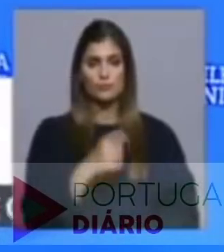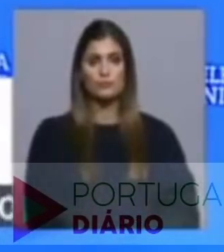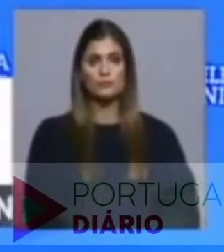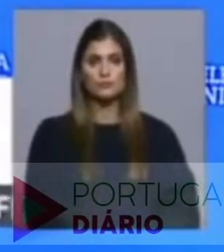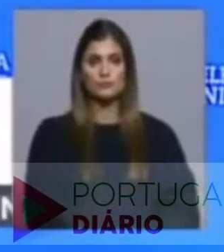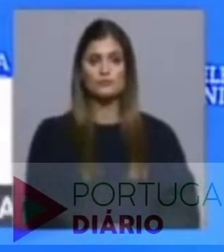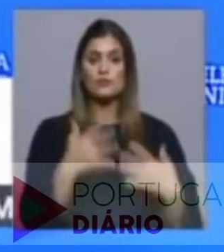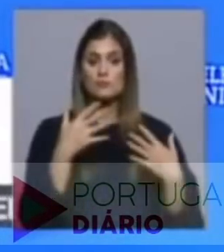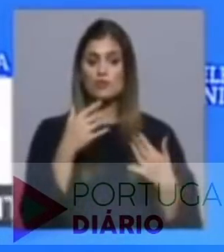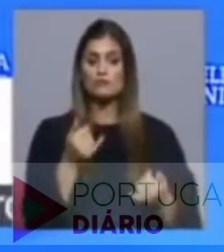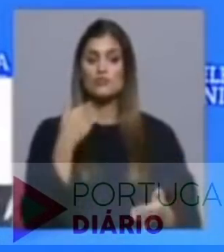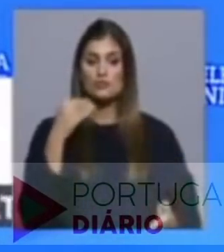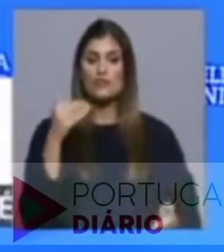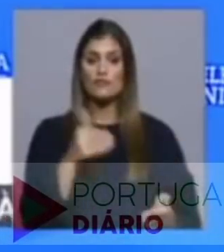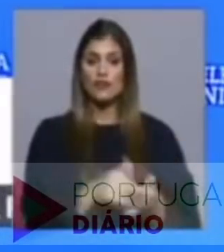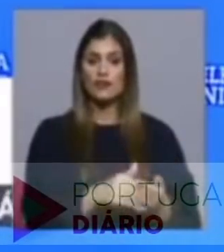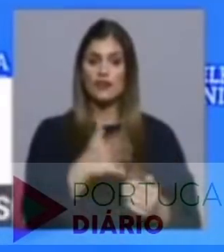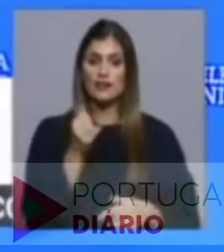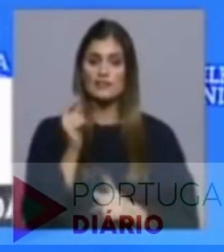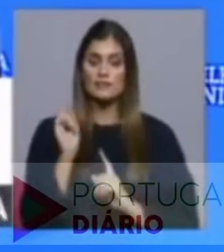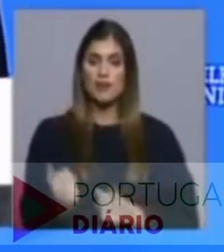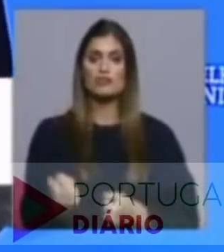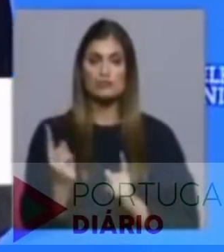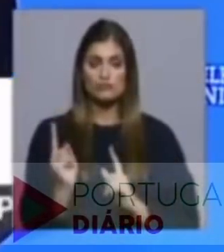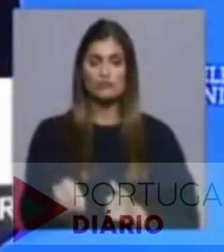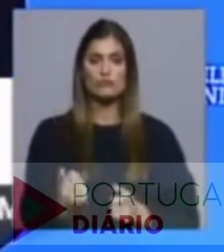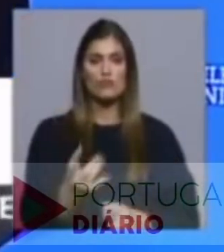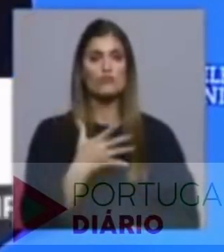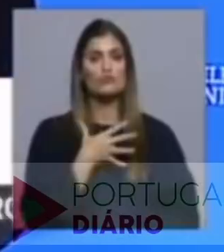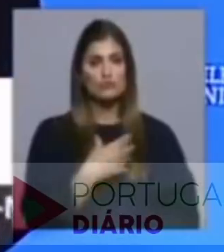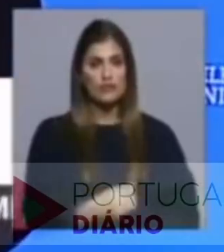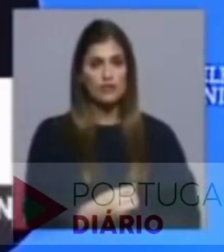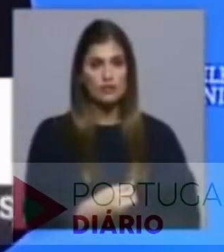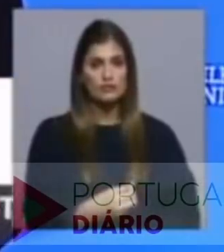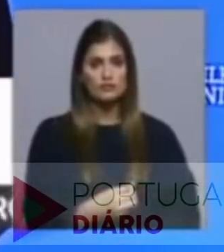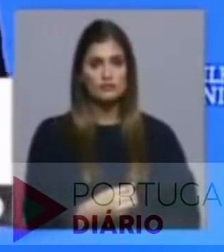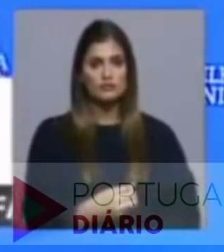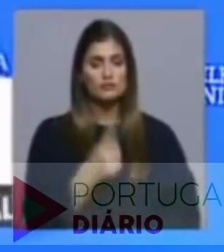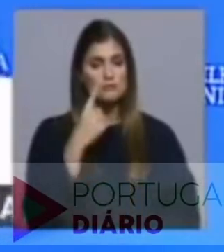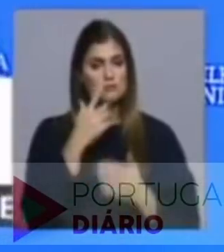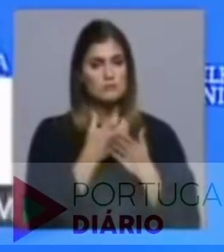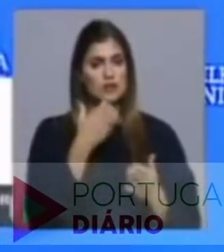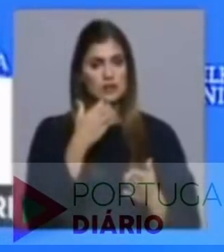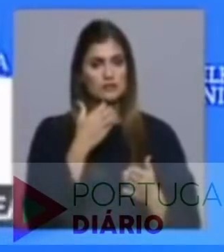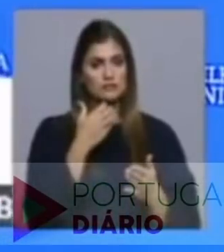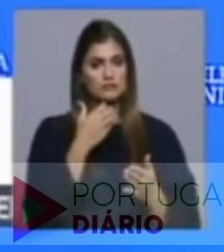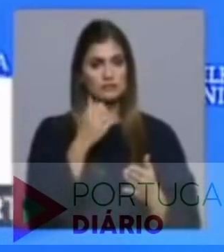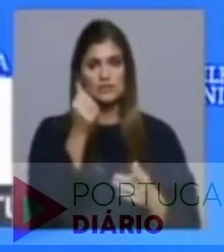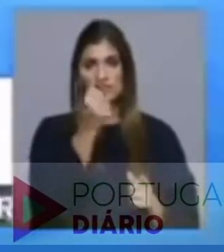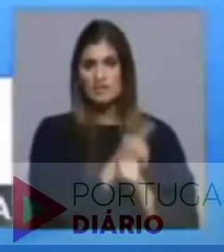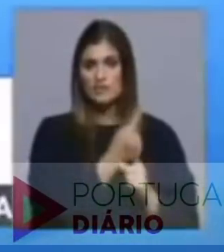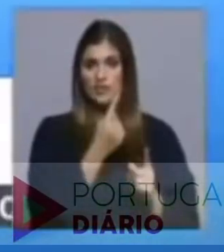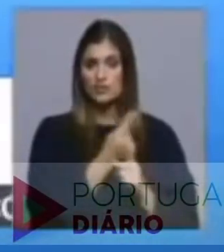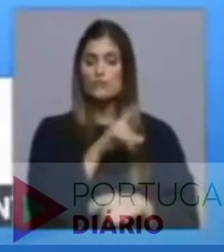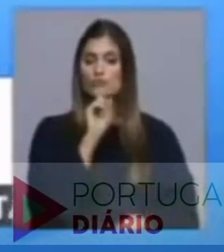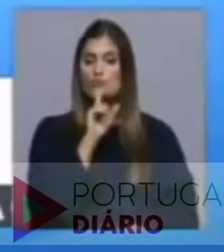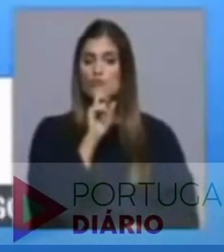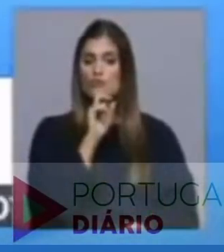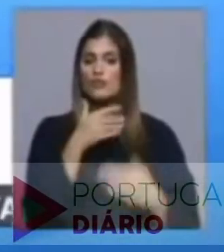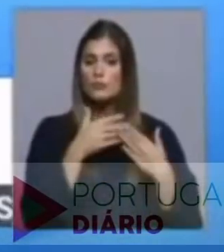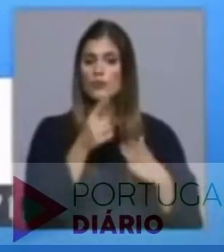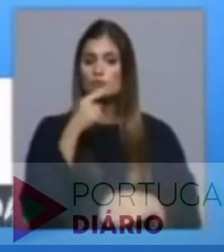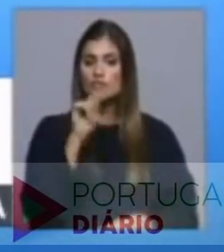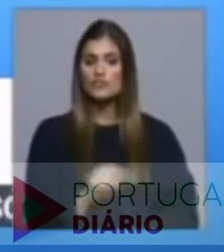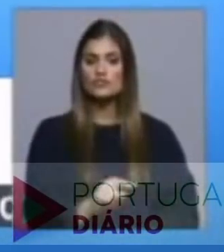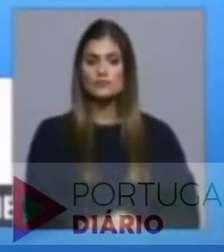Na próxima segunda-feira, 15 de março, gostaria de destacar as seguintes atividades que podem